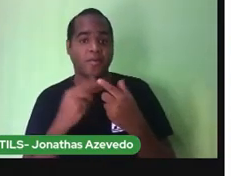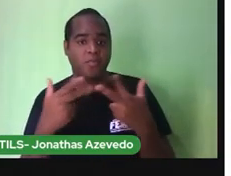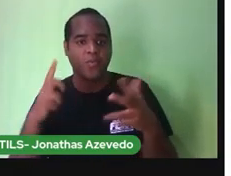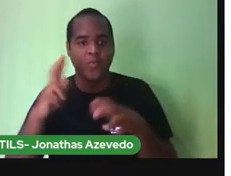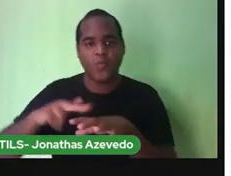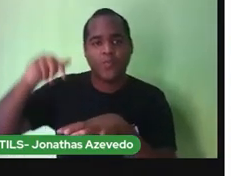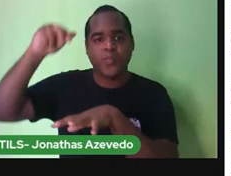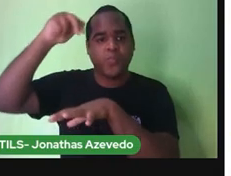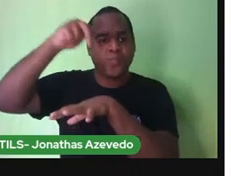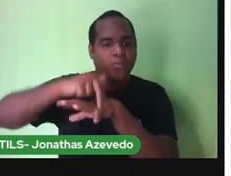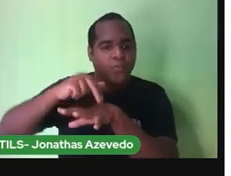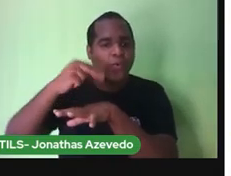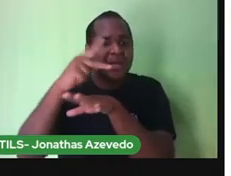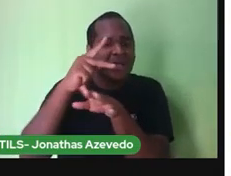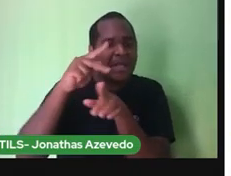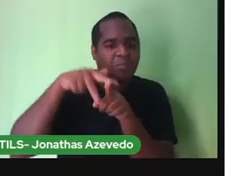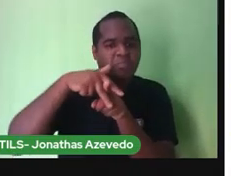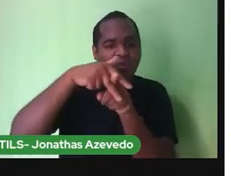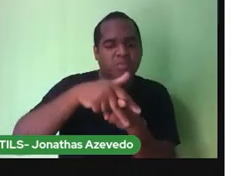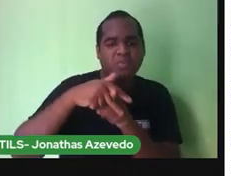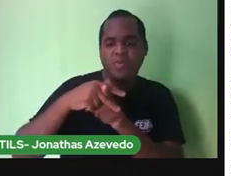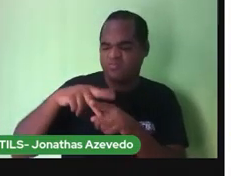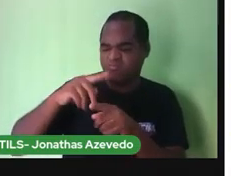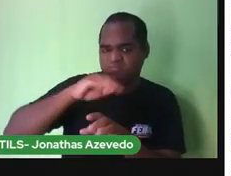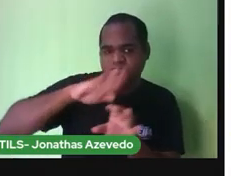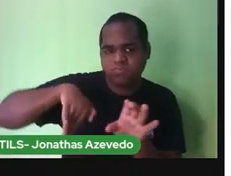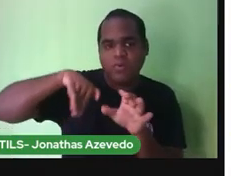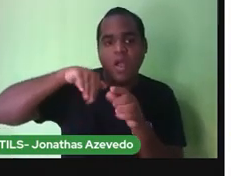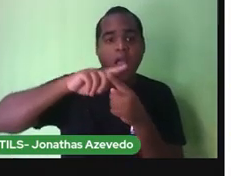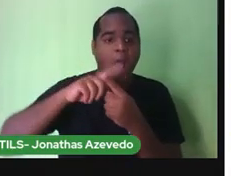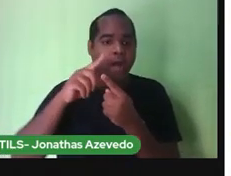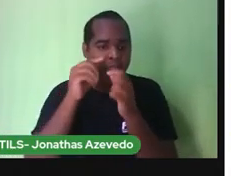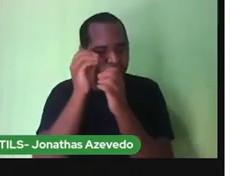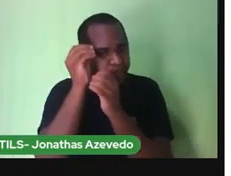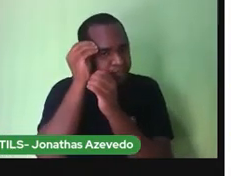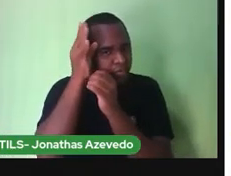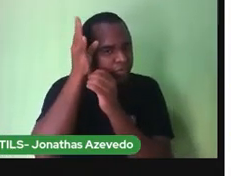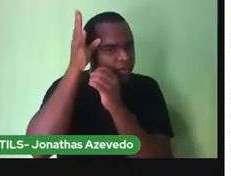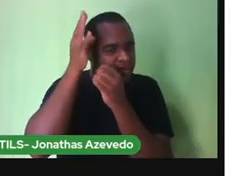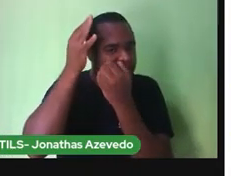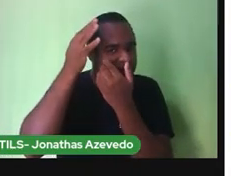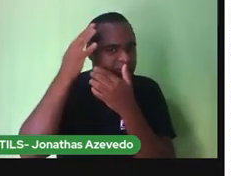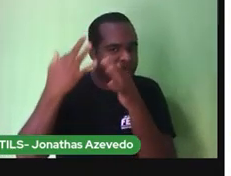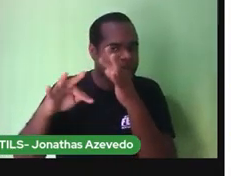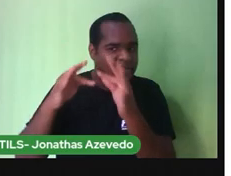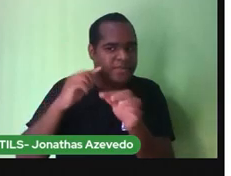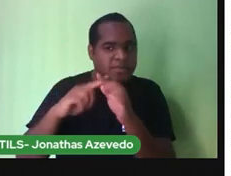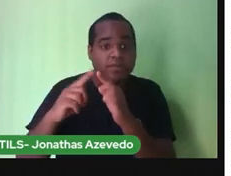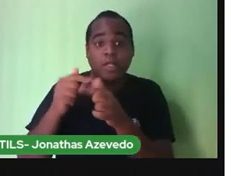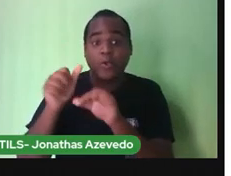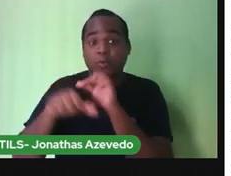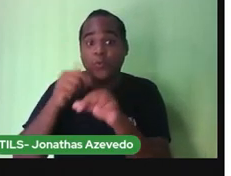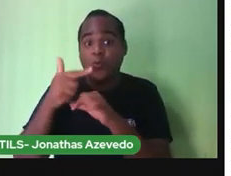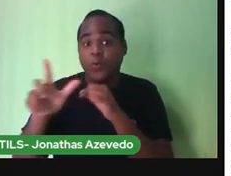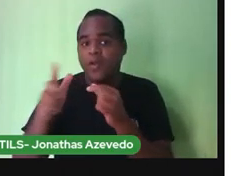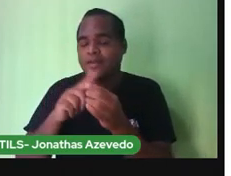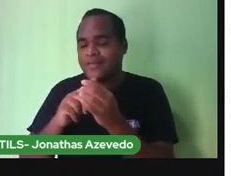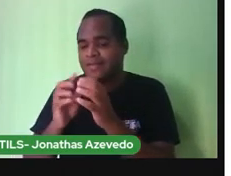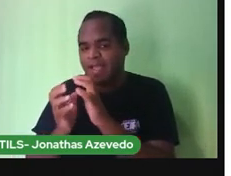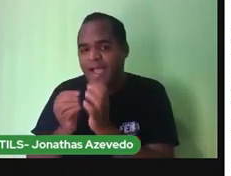no pé do cavalo levou Oi em um galo o mesmo pedaço de jenipapo